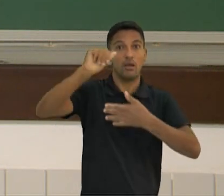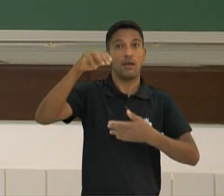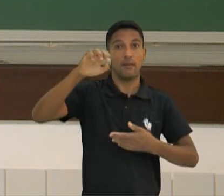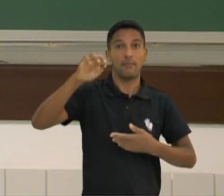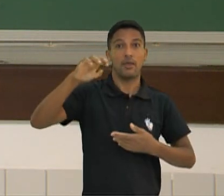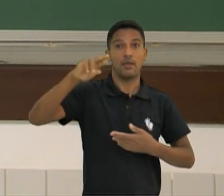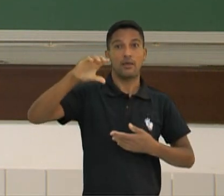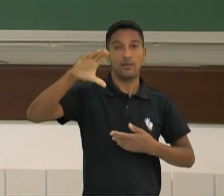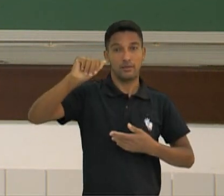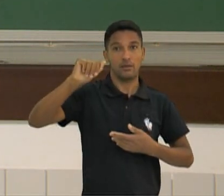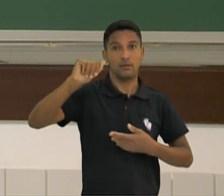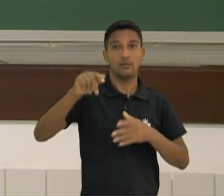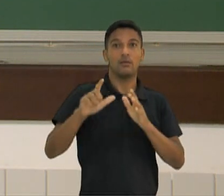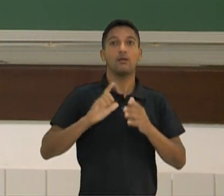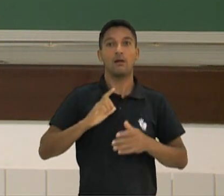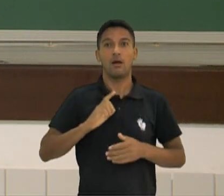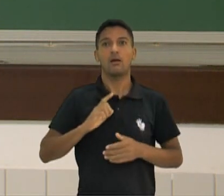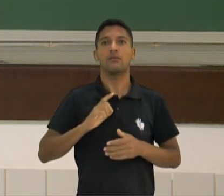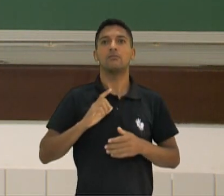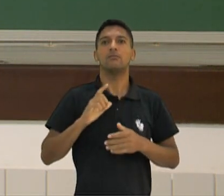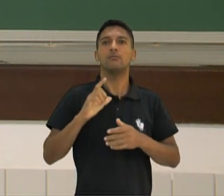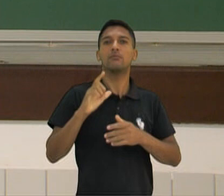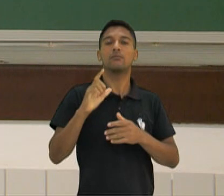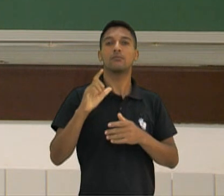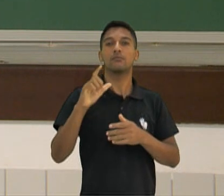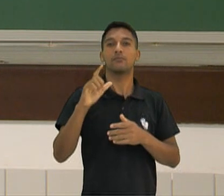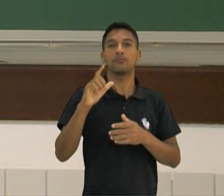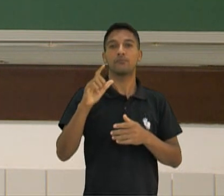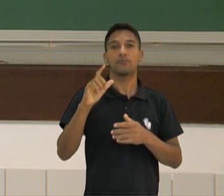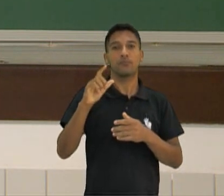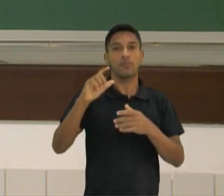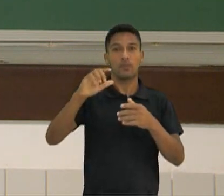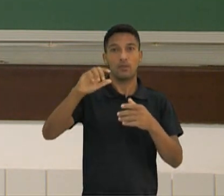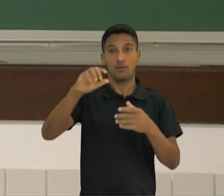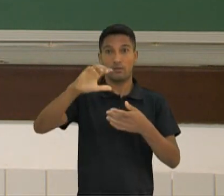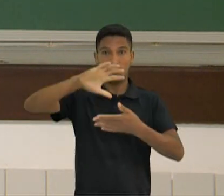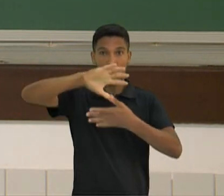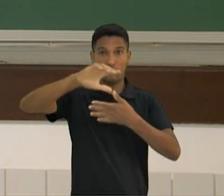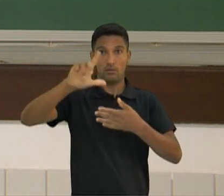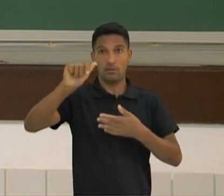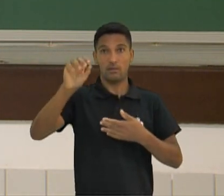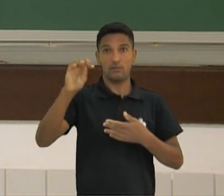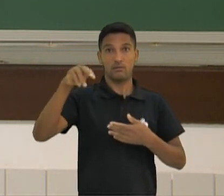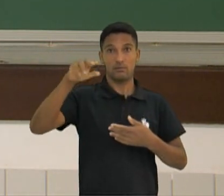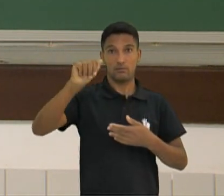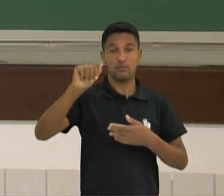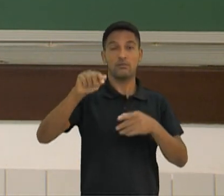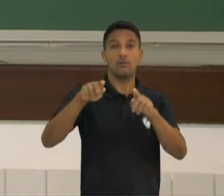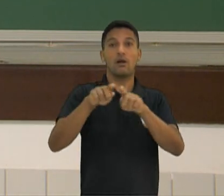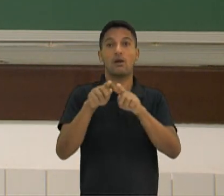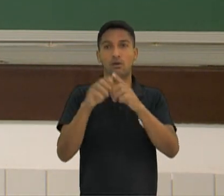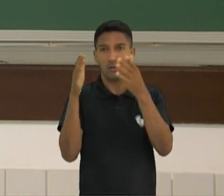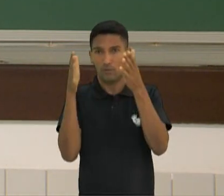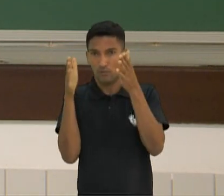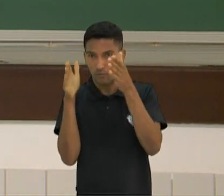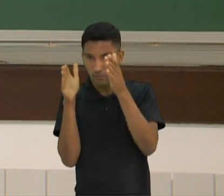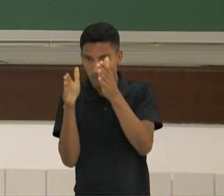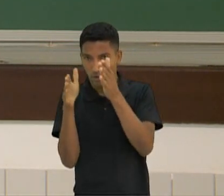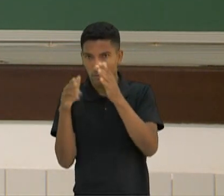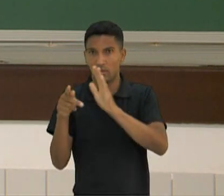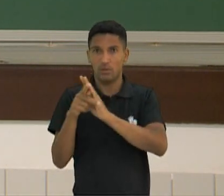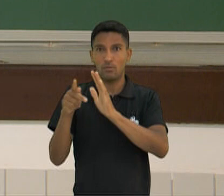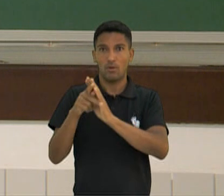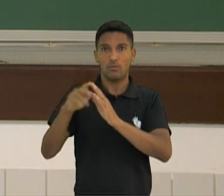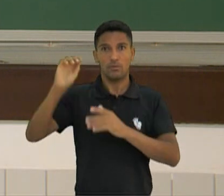perspectiva da regionalização da América anglo-saxônica e latina, e agora vamos dar um enfoque aos aspectos do